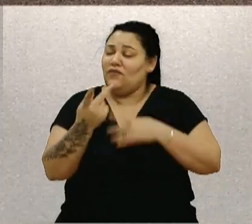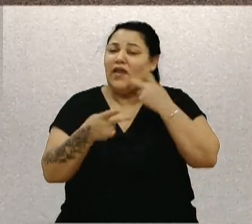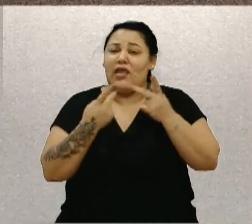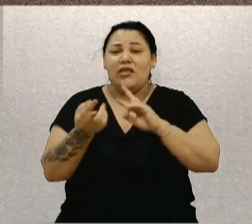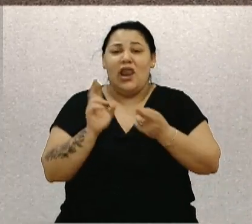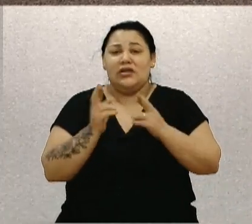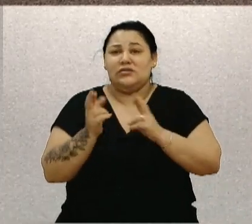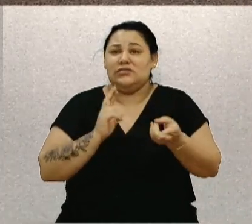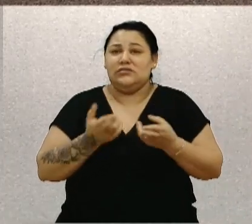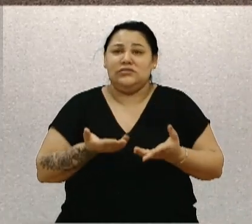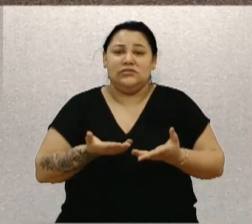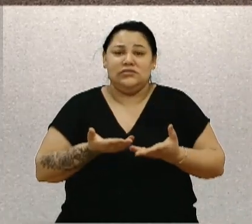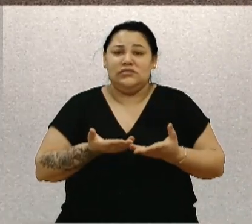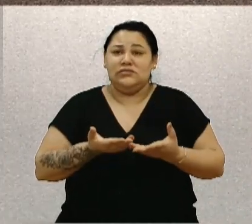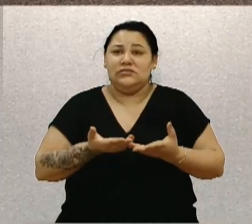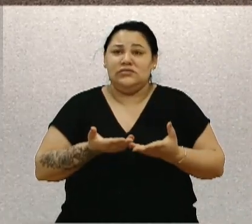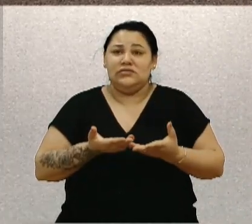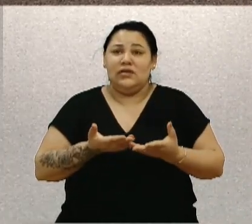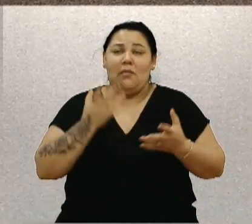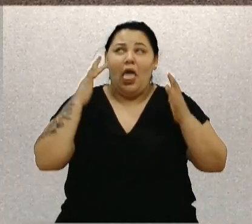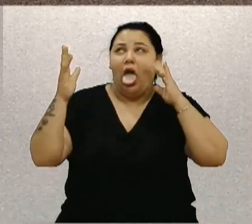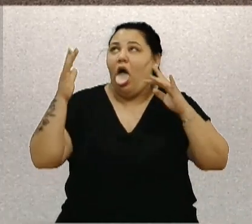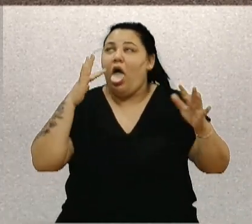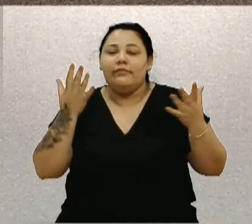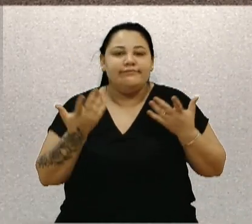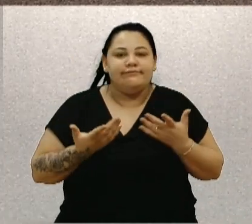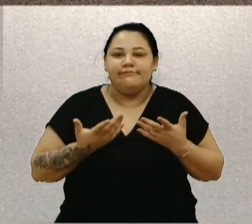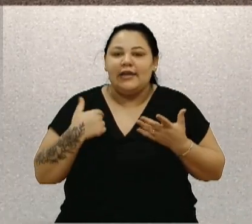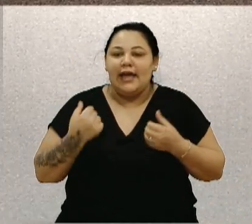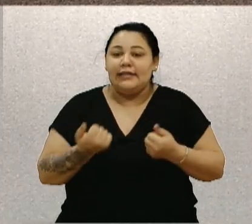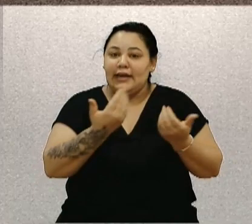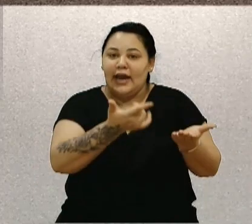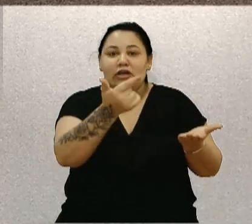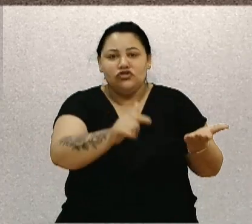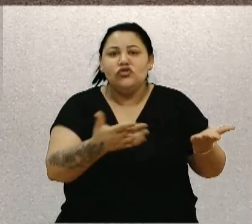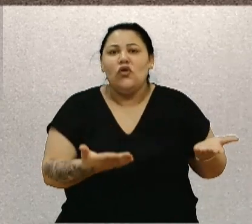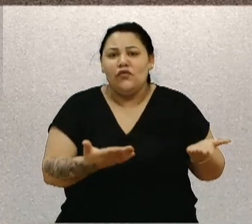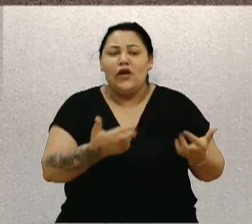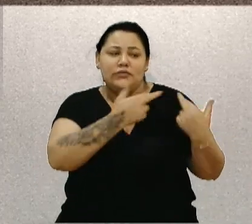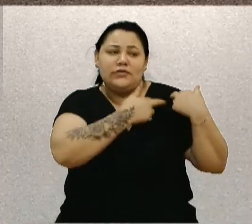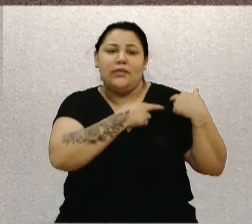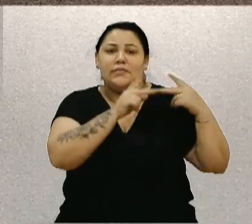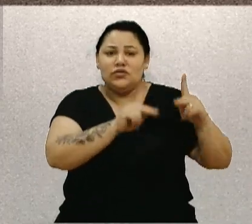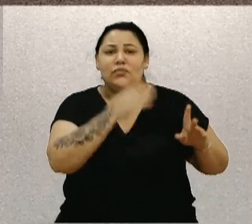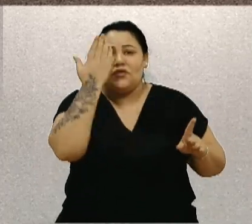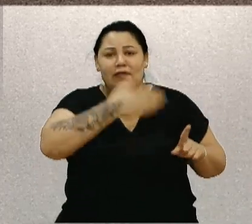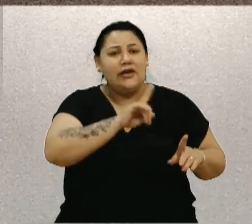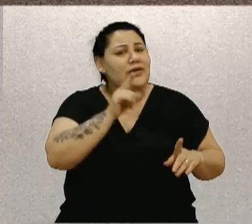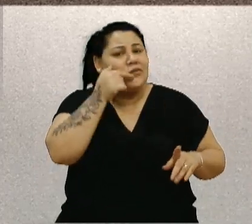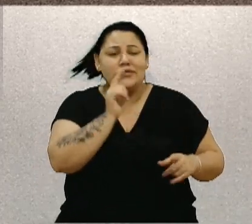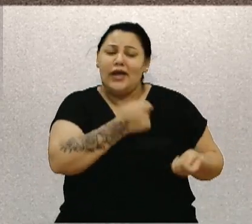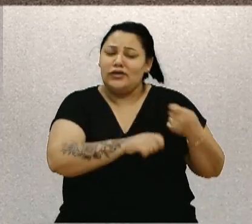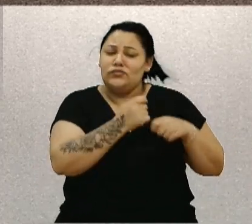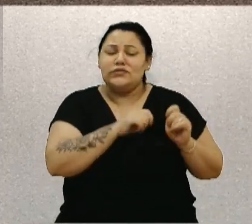em aventura é entregar novamente pessoas que já provaram que não são capazes nem de administrar uma festa da